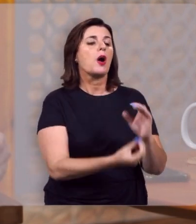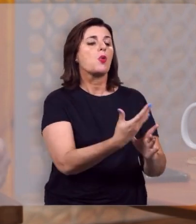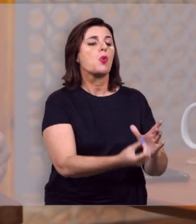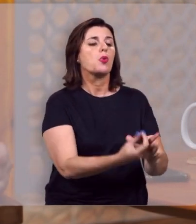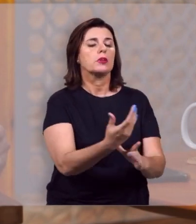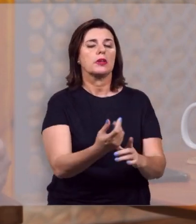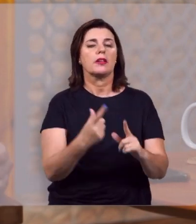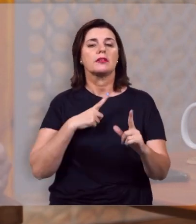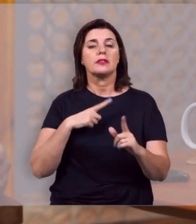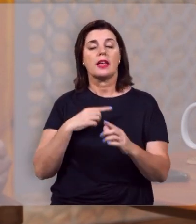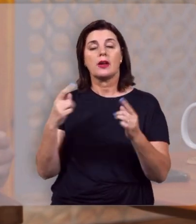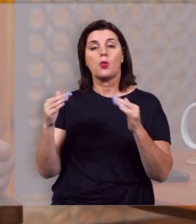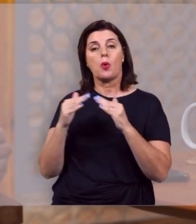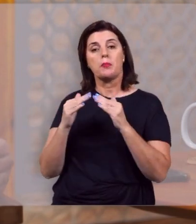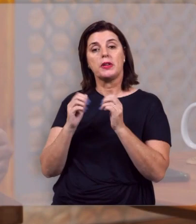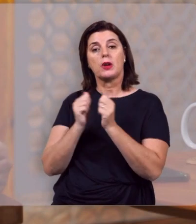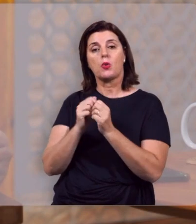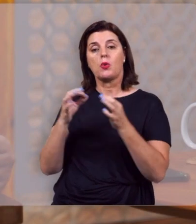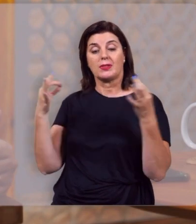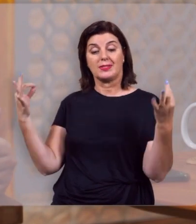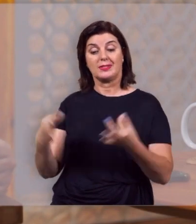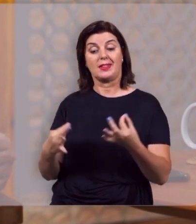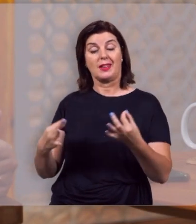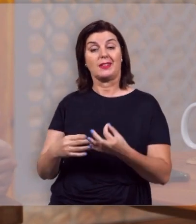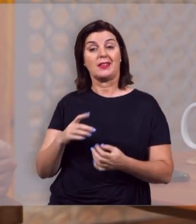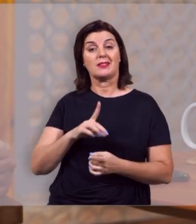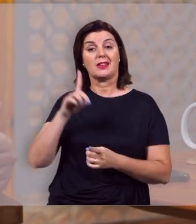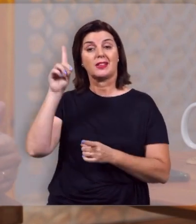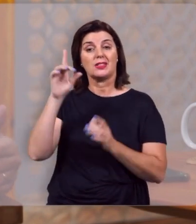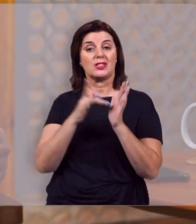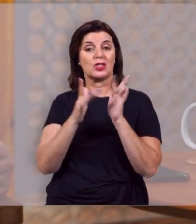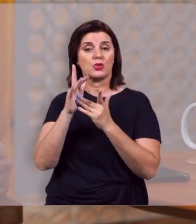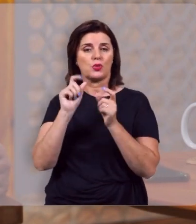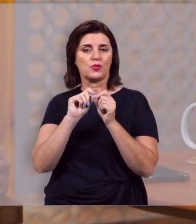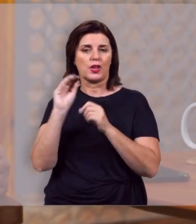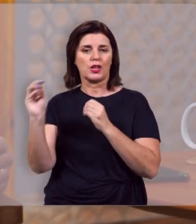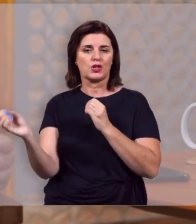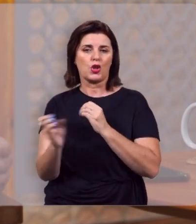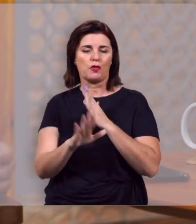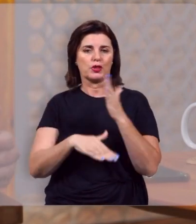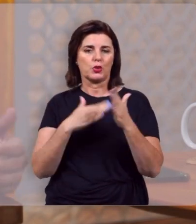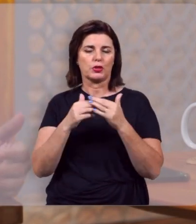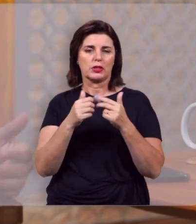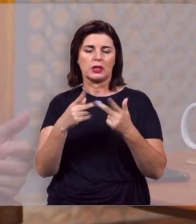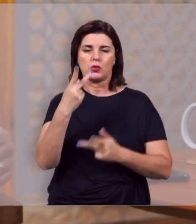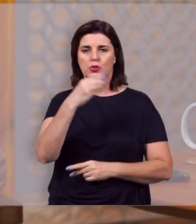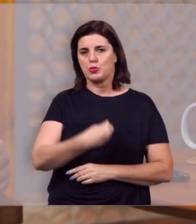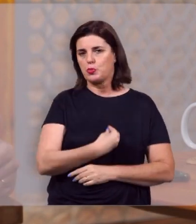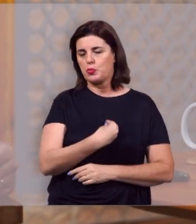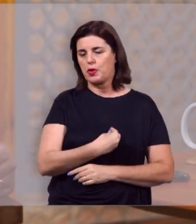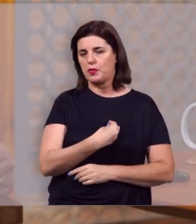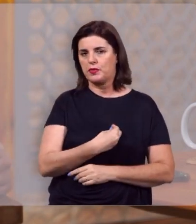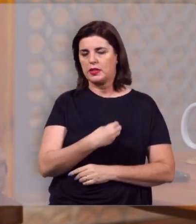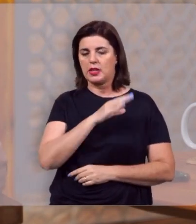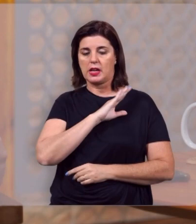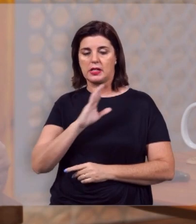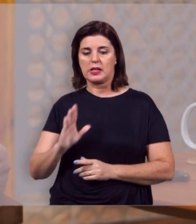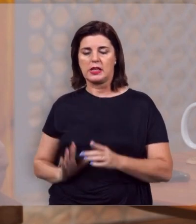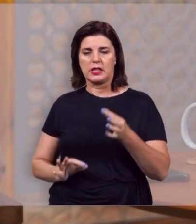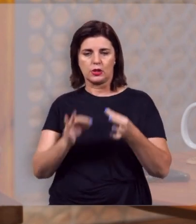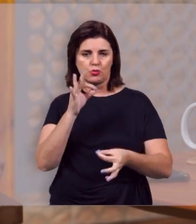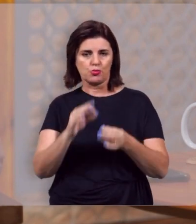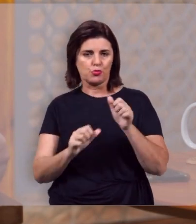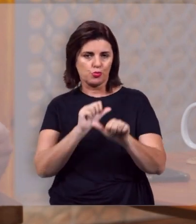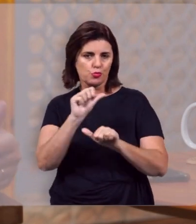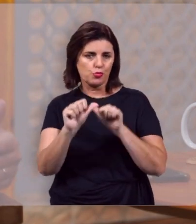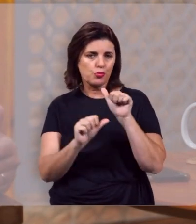a convicção de que Cristo na sua vida fez novas todas as coisas, de que Cristo que o justificou é aquele